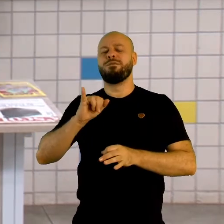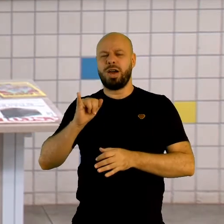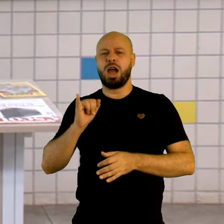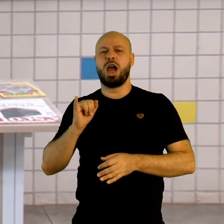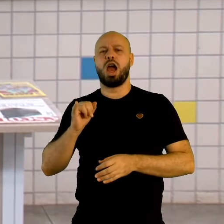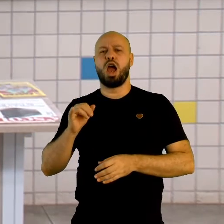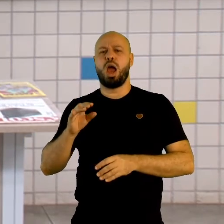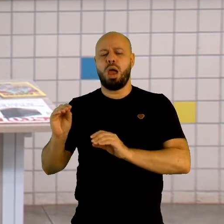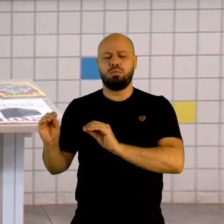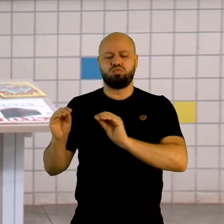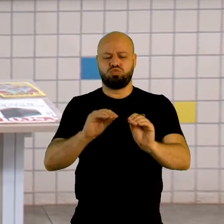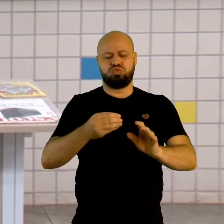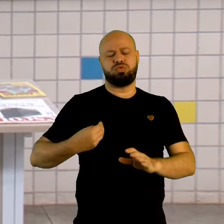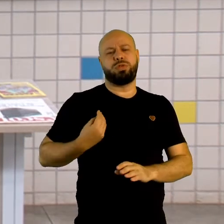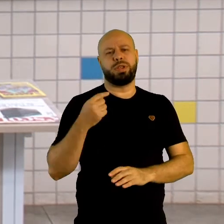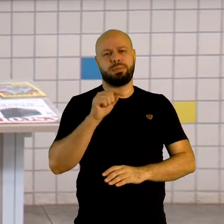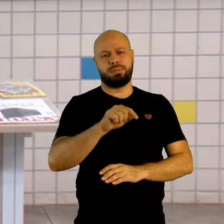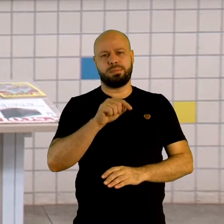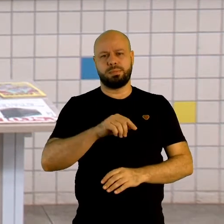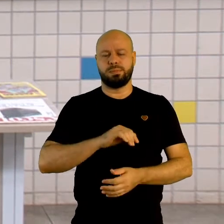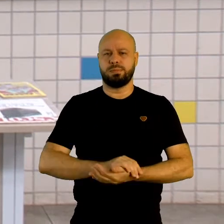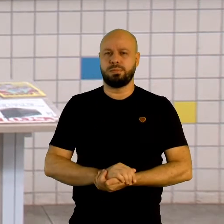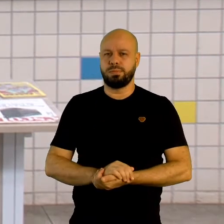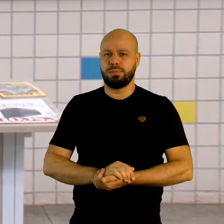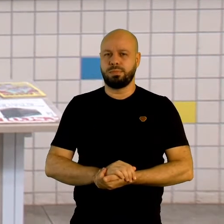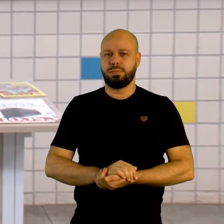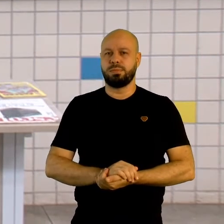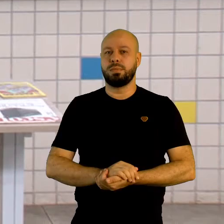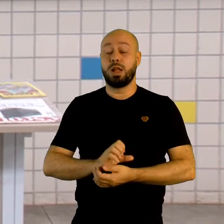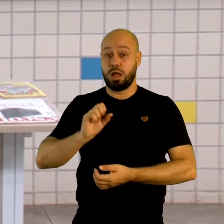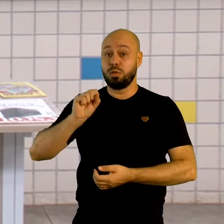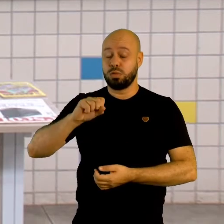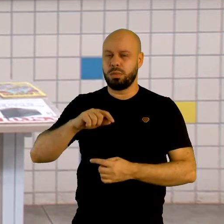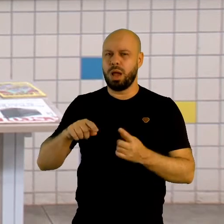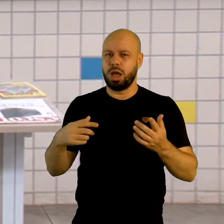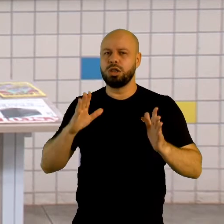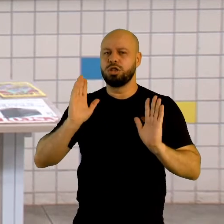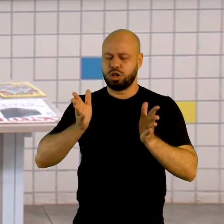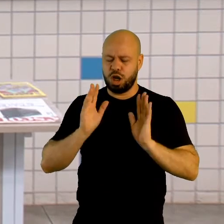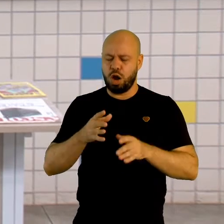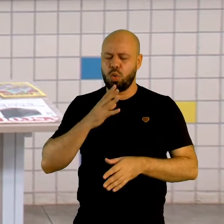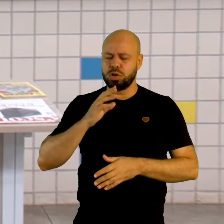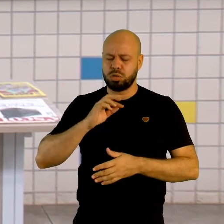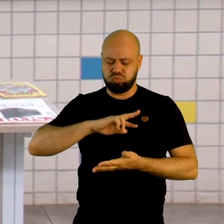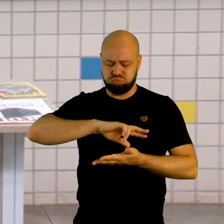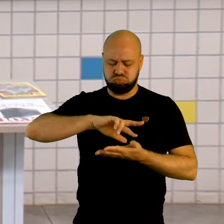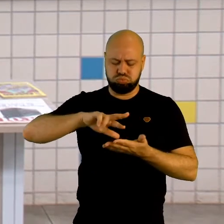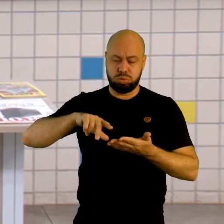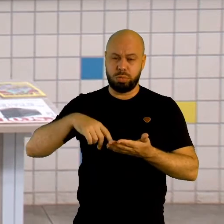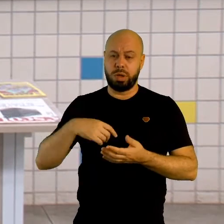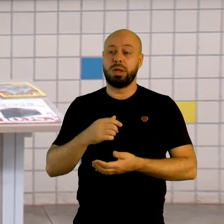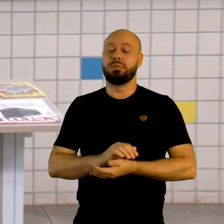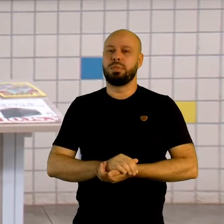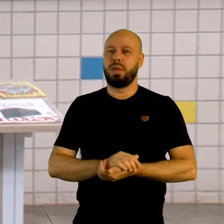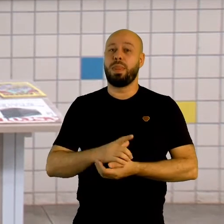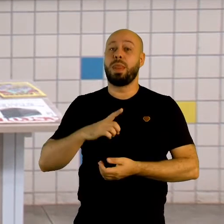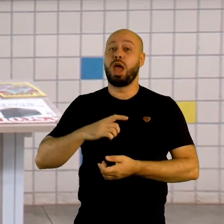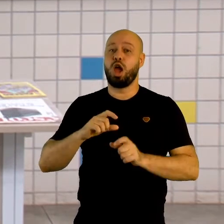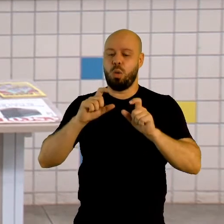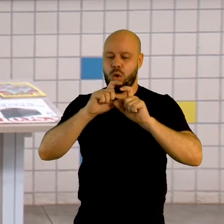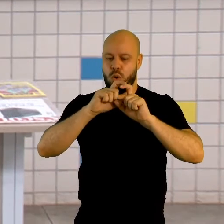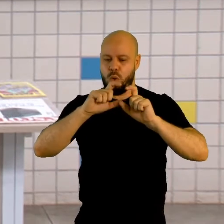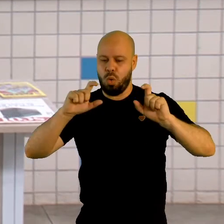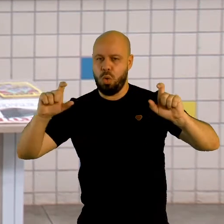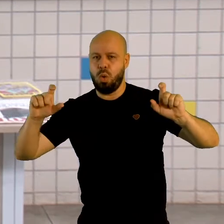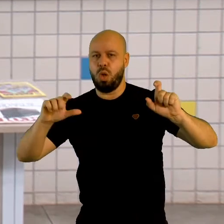de afirmação. Agora conhecemos os advérbios e nós também temos a locução